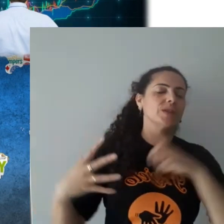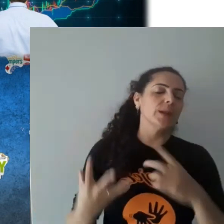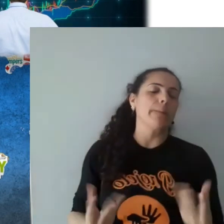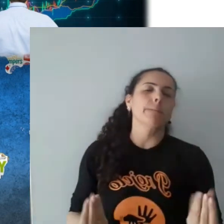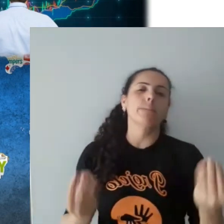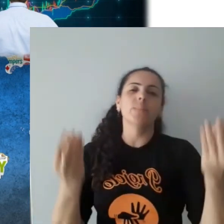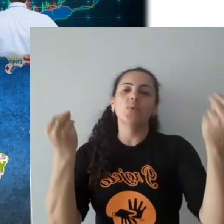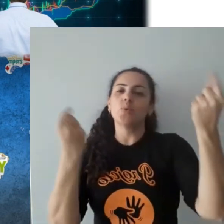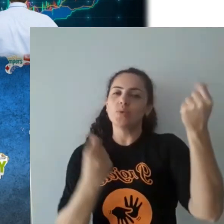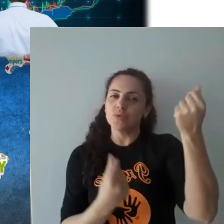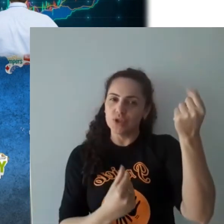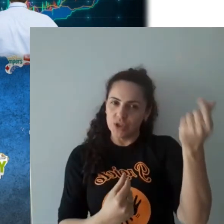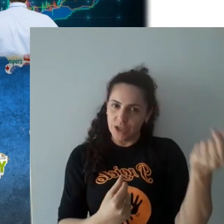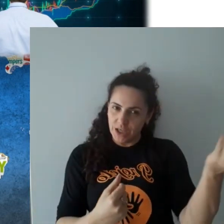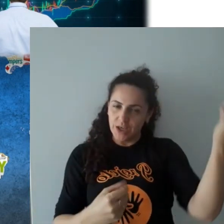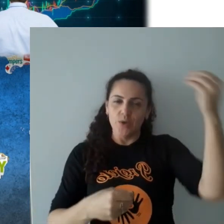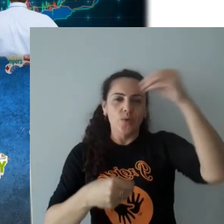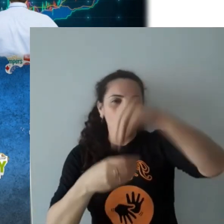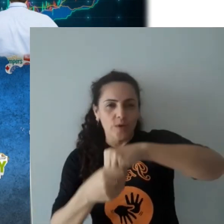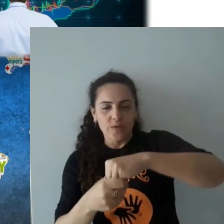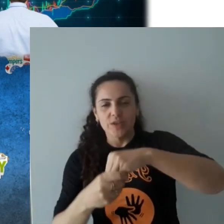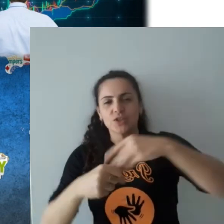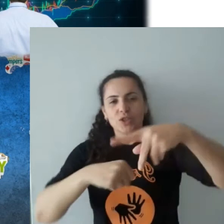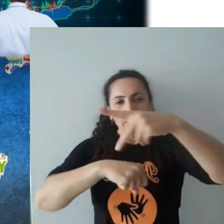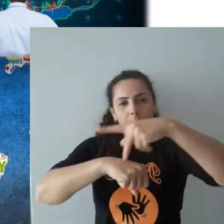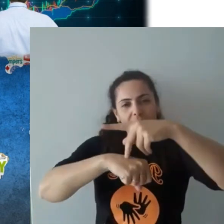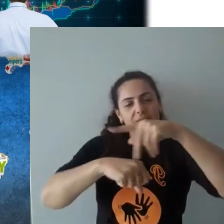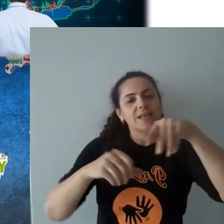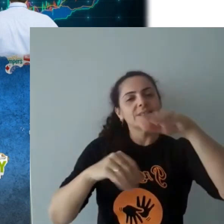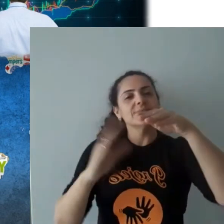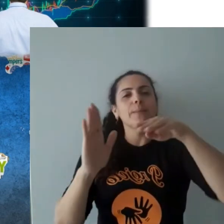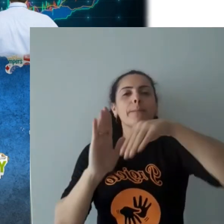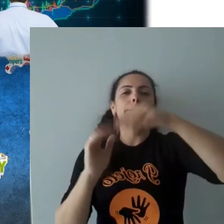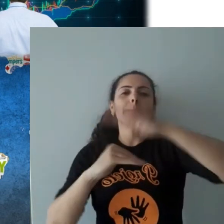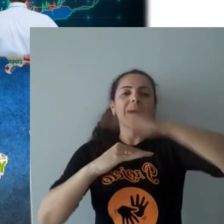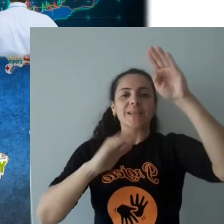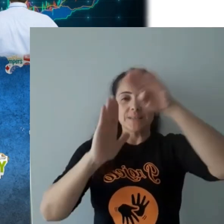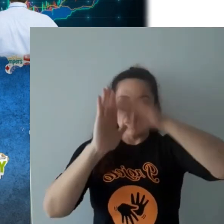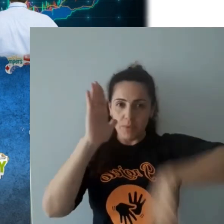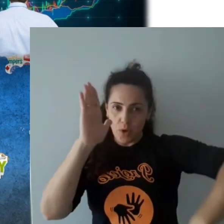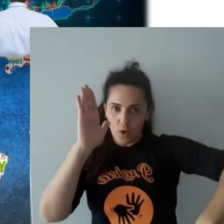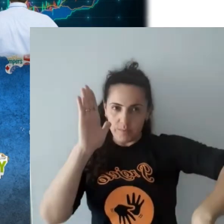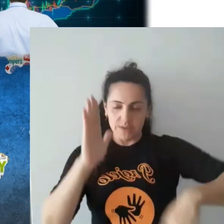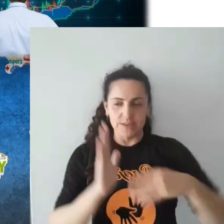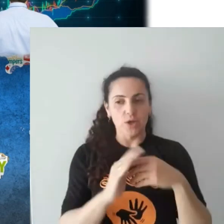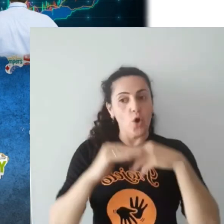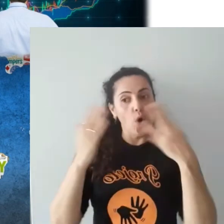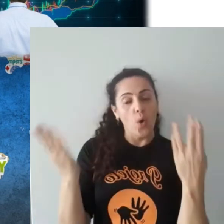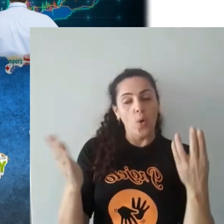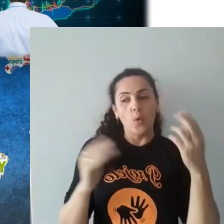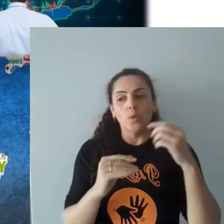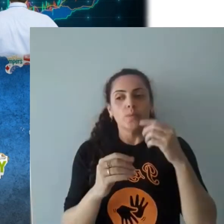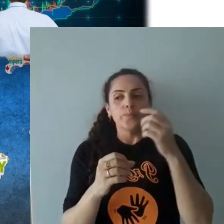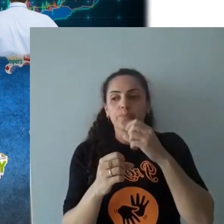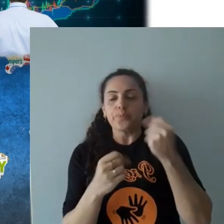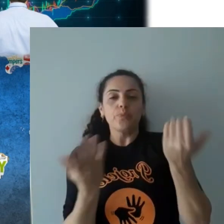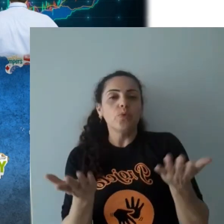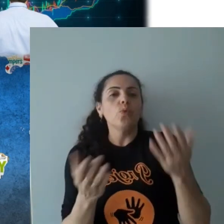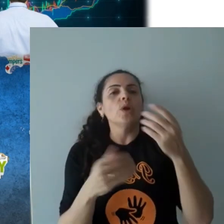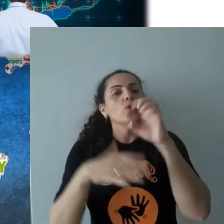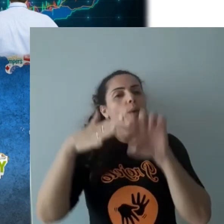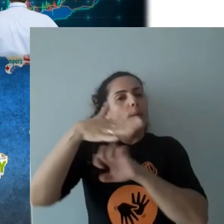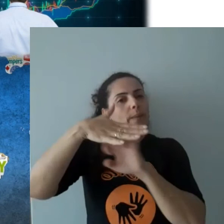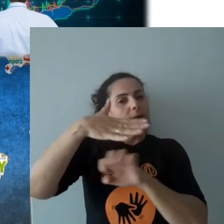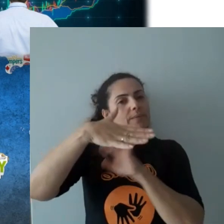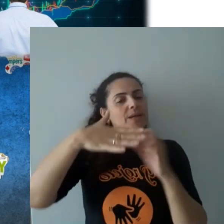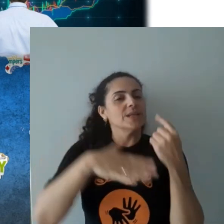monopólio comercial, que isso nada mais é do que quando uma empresa só consegue dominar aí todo um mercado. Então, naquela outra